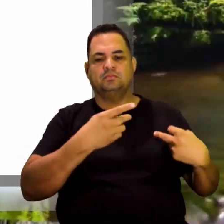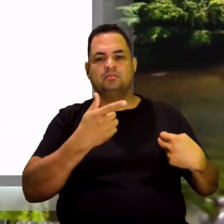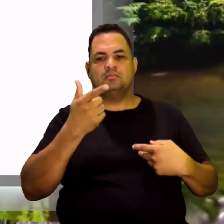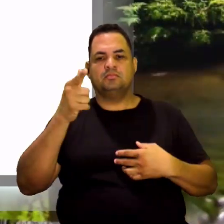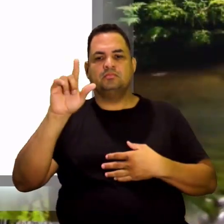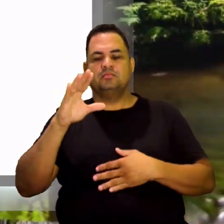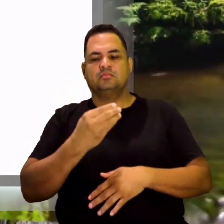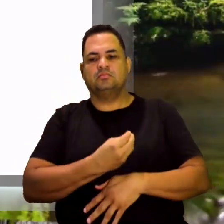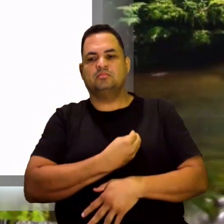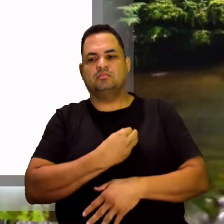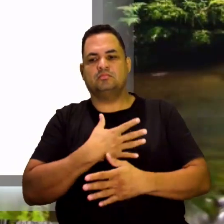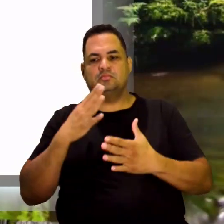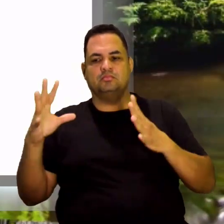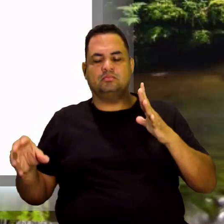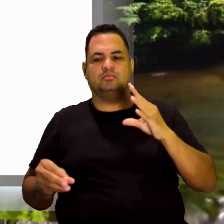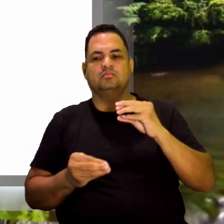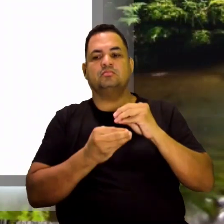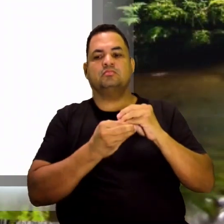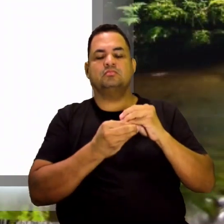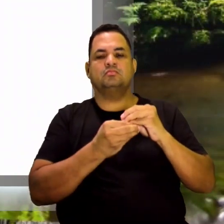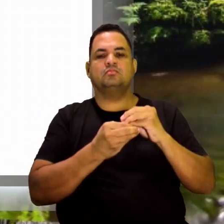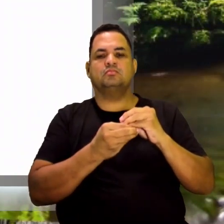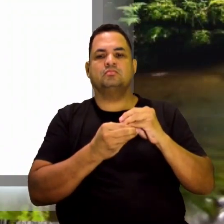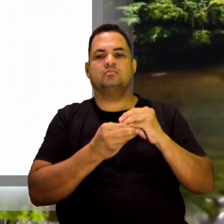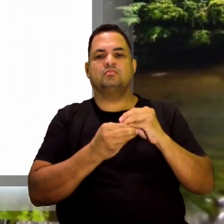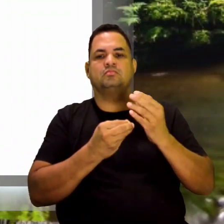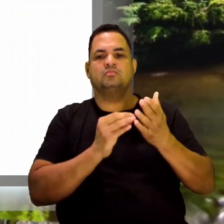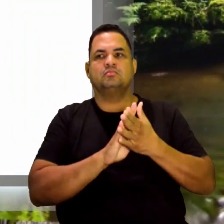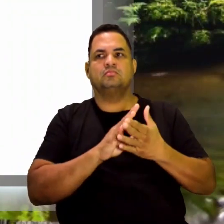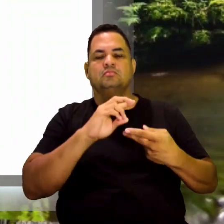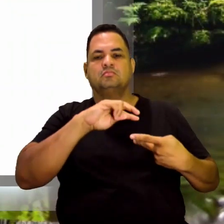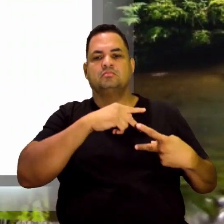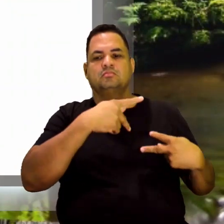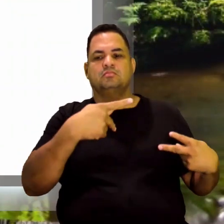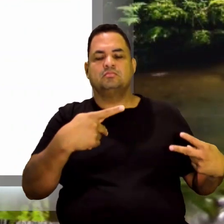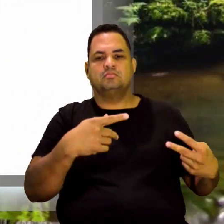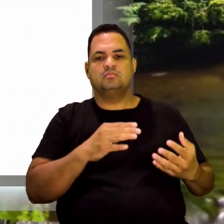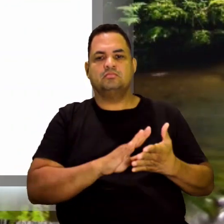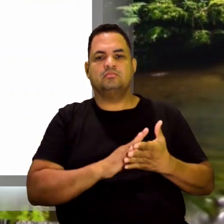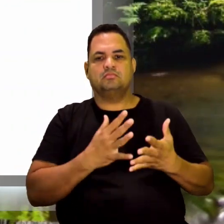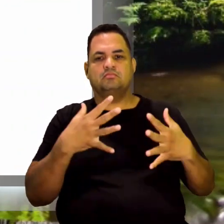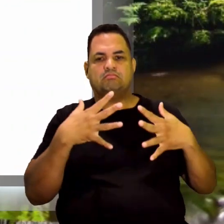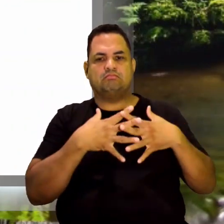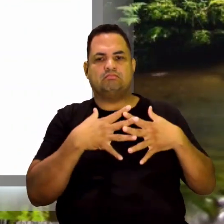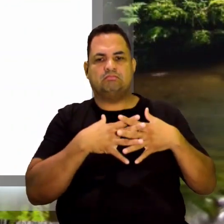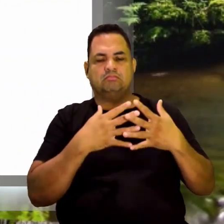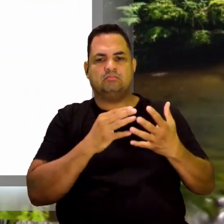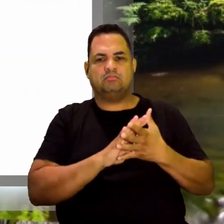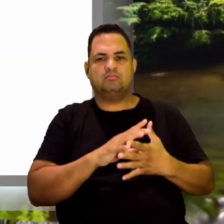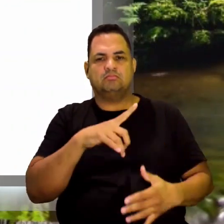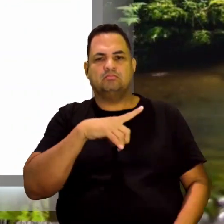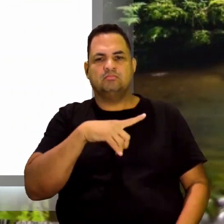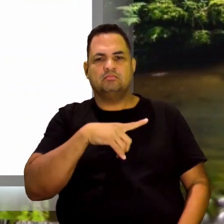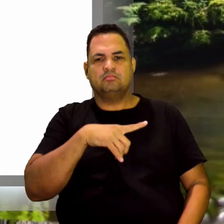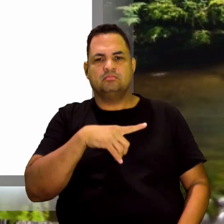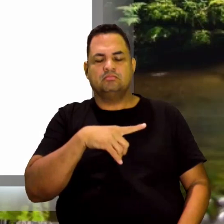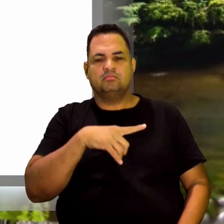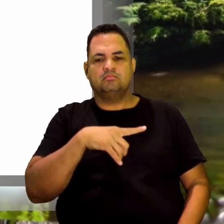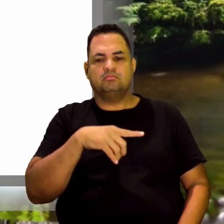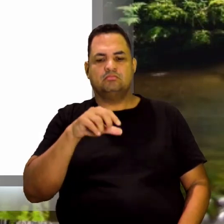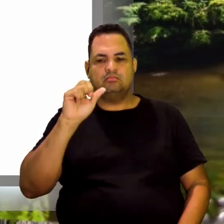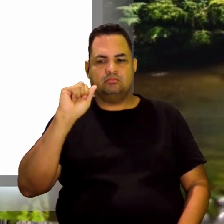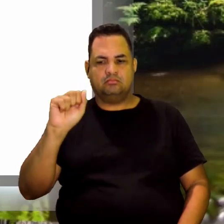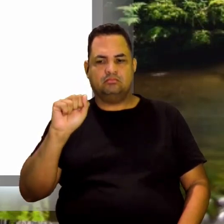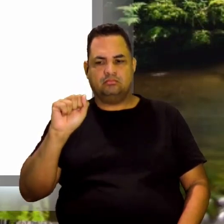outros organismos introduzidos nesse DNA. Então, ficou confuso, né? Então eu tenho aqui um organismo